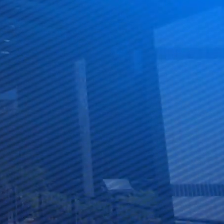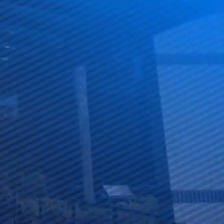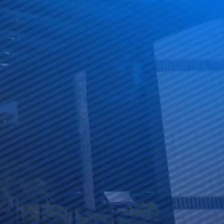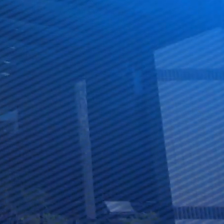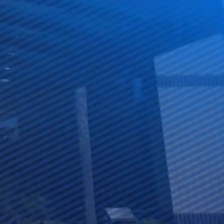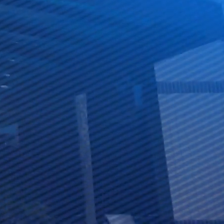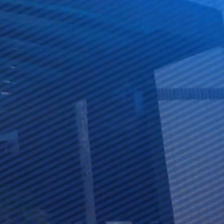o